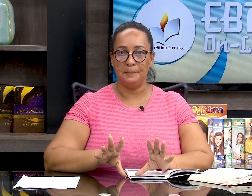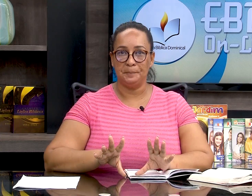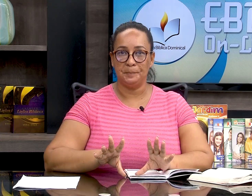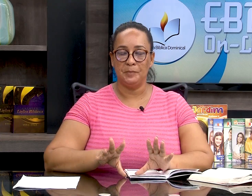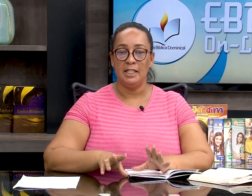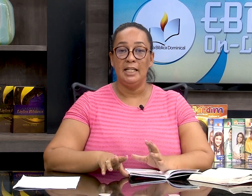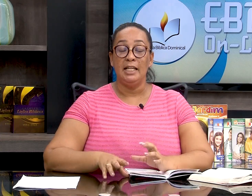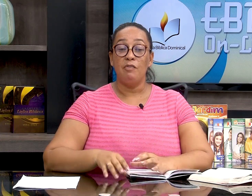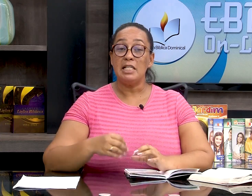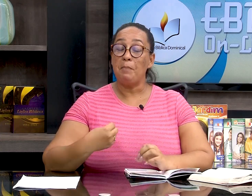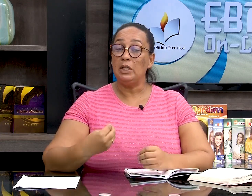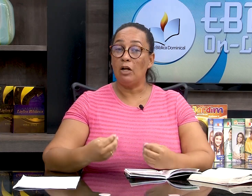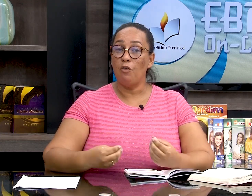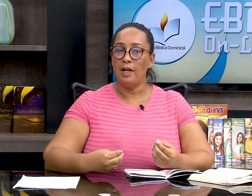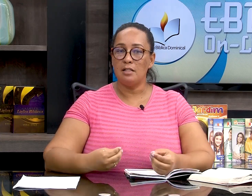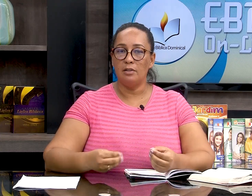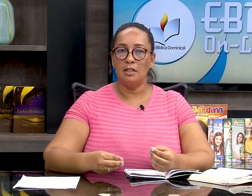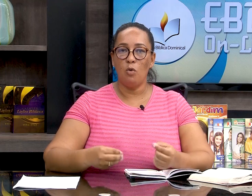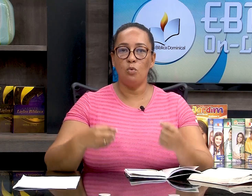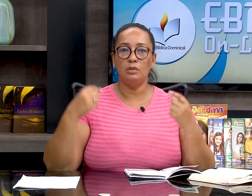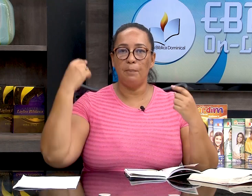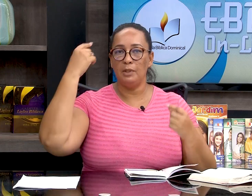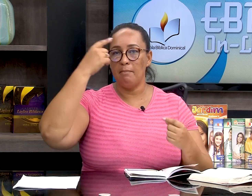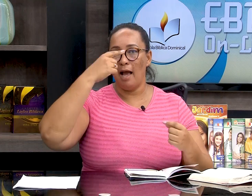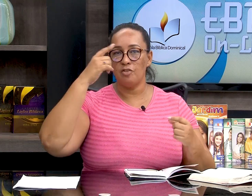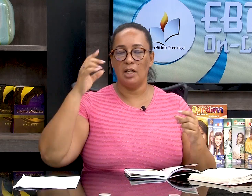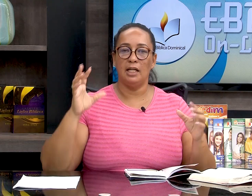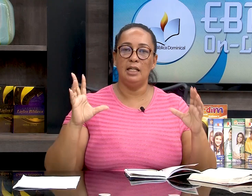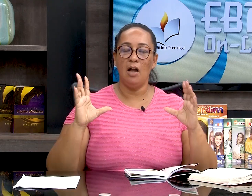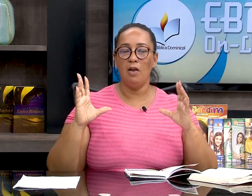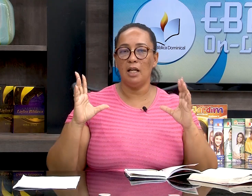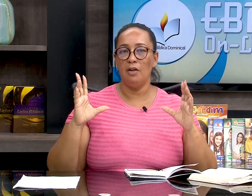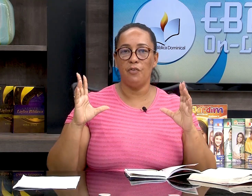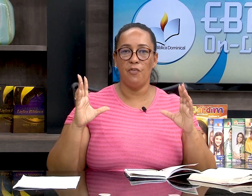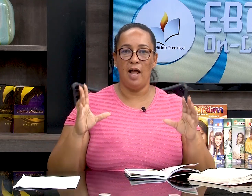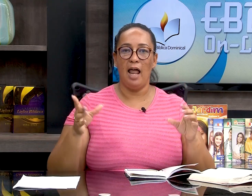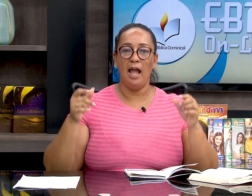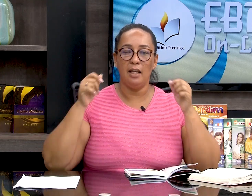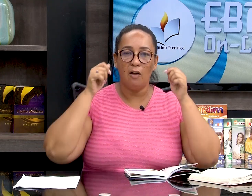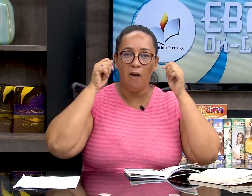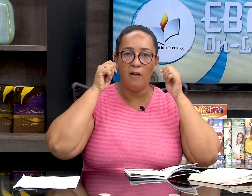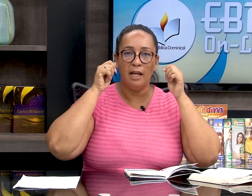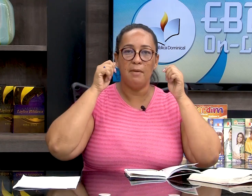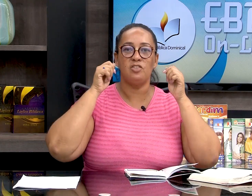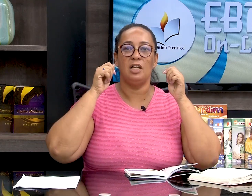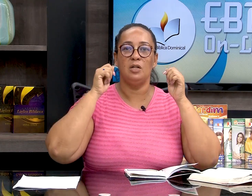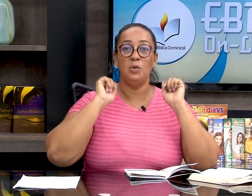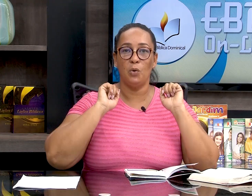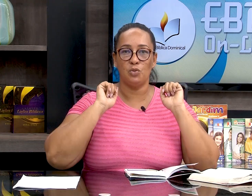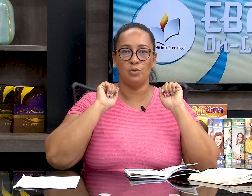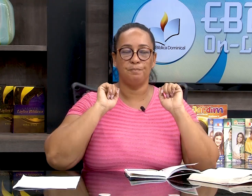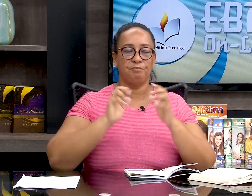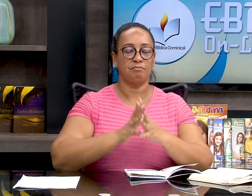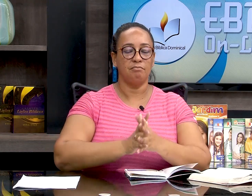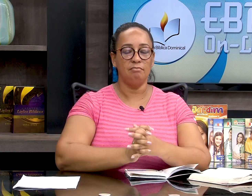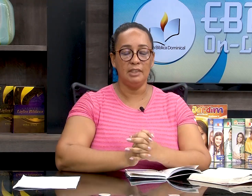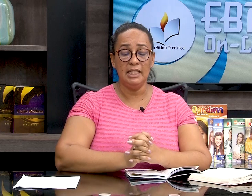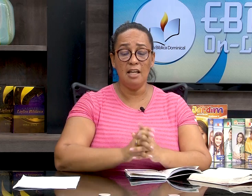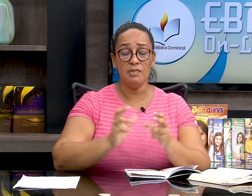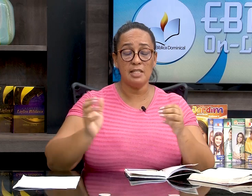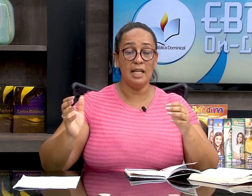só a verdade e você pode estar confeccionando algum tipo de máscara que na hora que ele for falar ele coloque a máscara no rosto